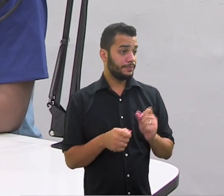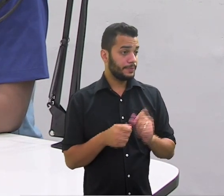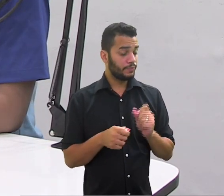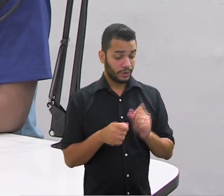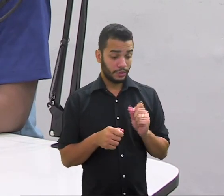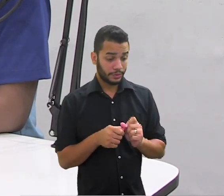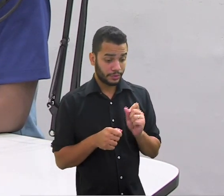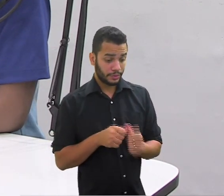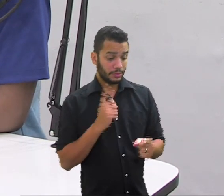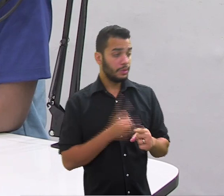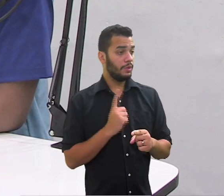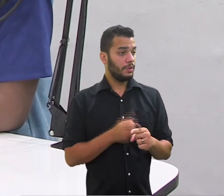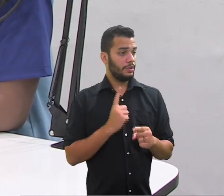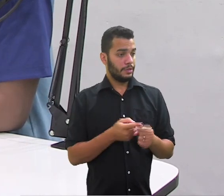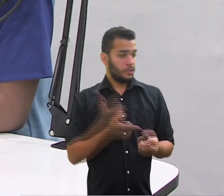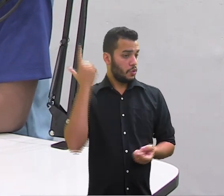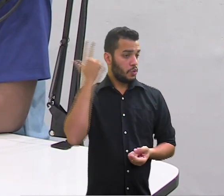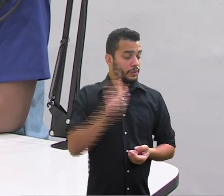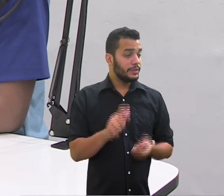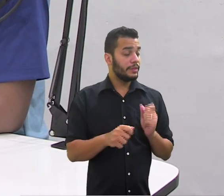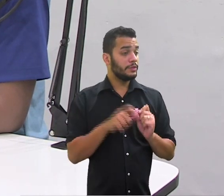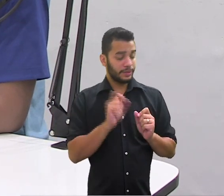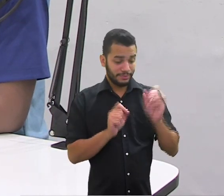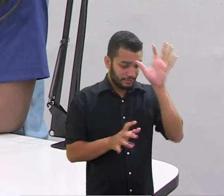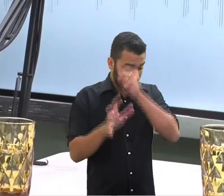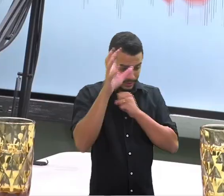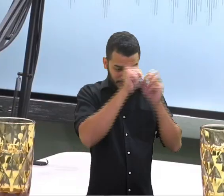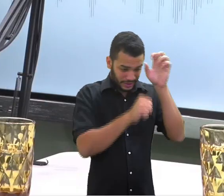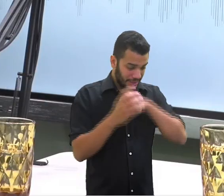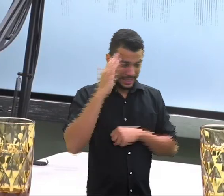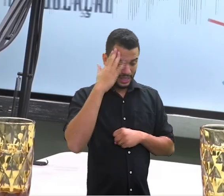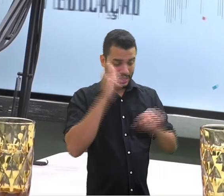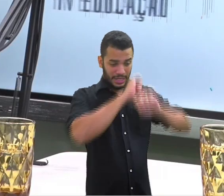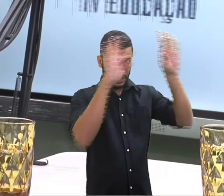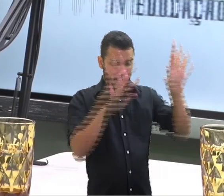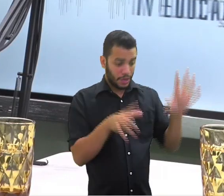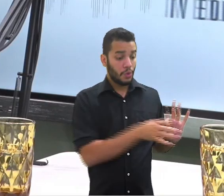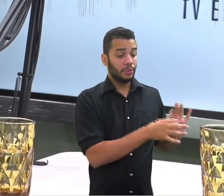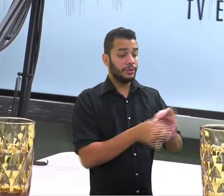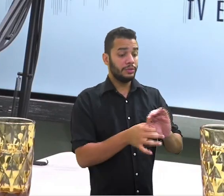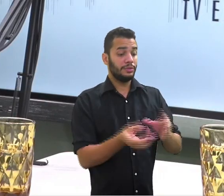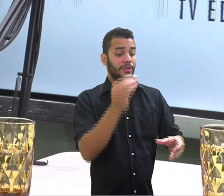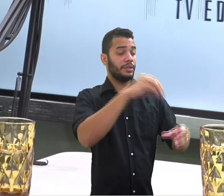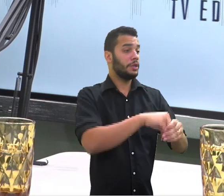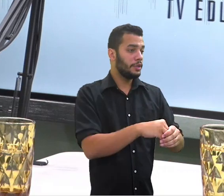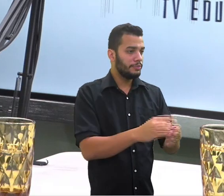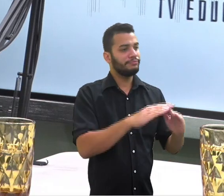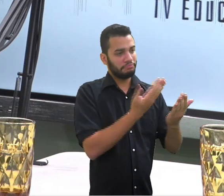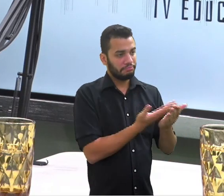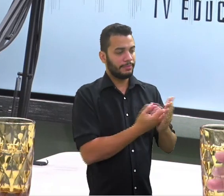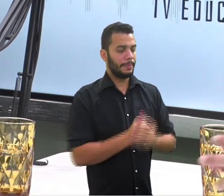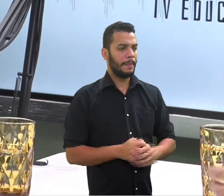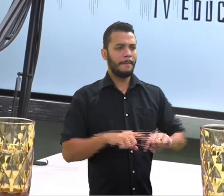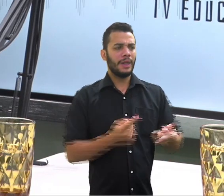pode entender o que é a violência dentro das escolas, Cabo? Olha, uma palavra que deixa bem claro